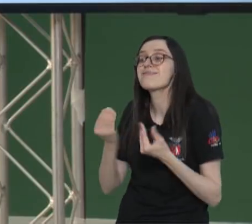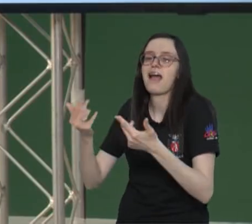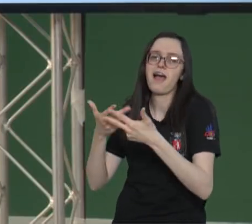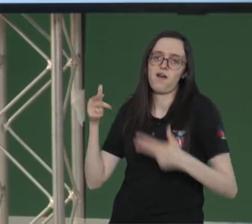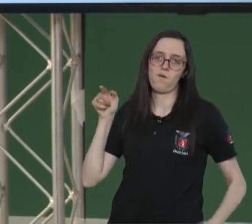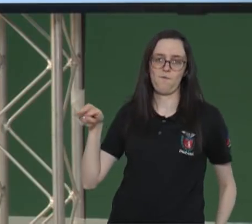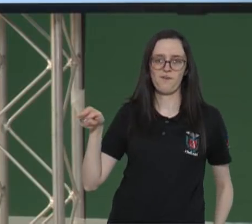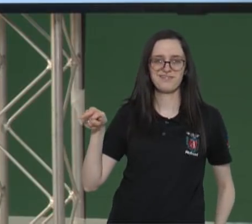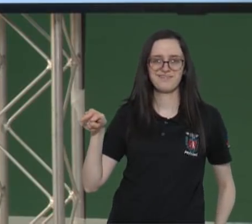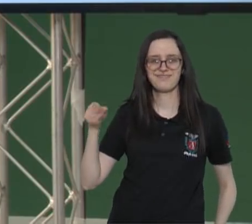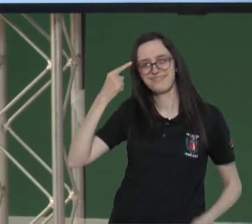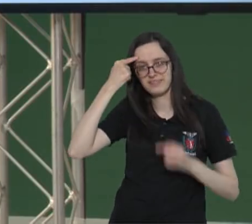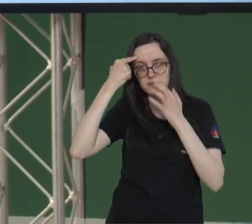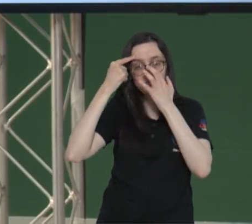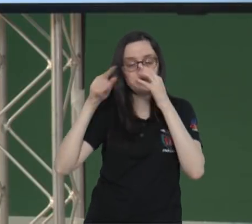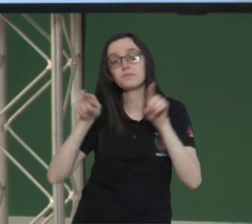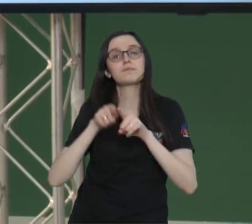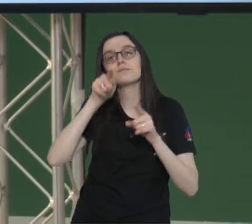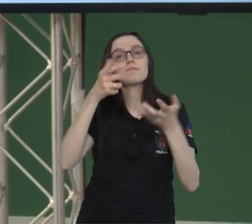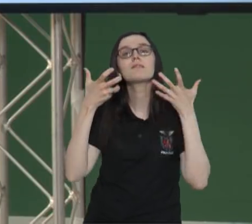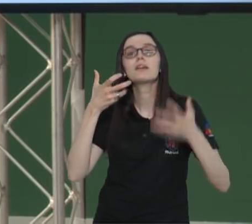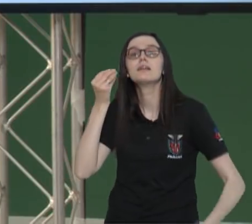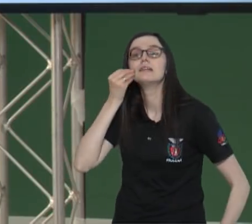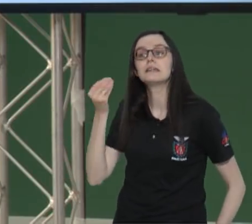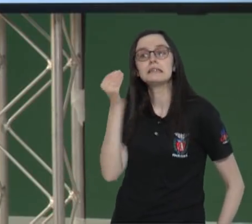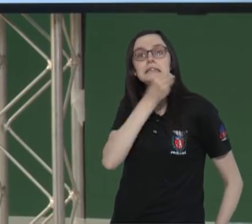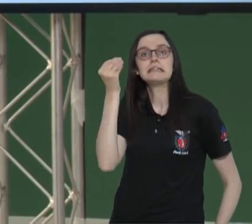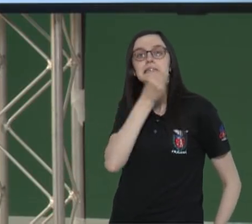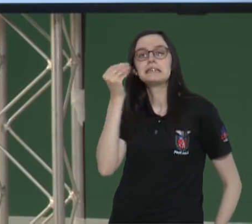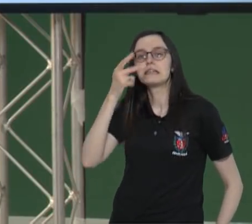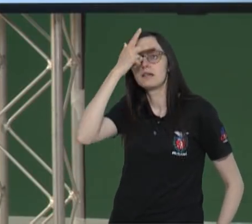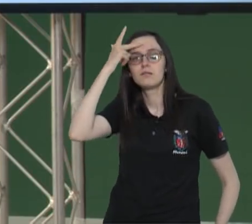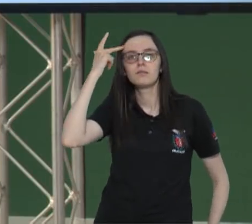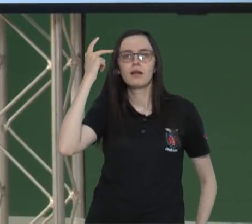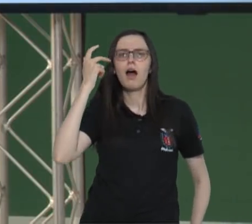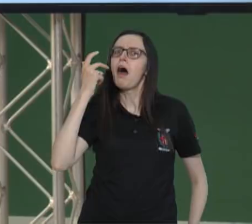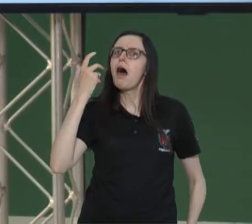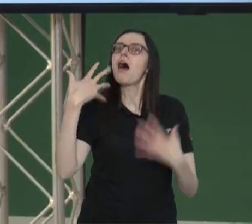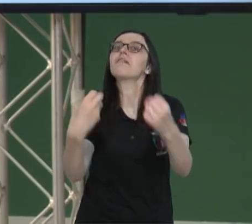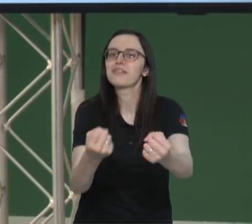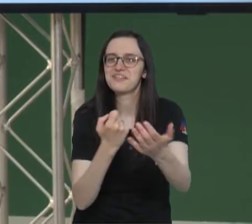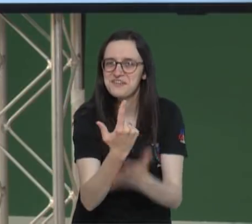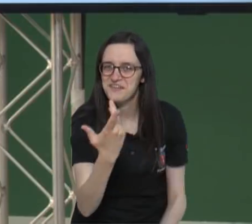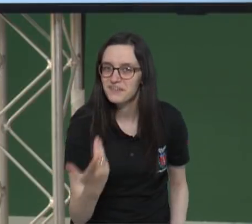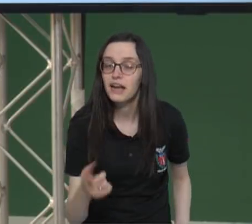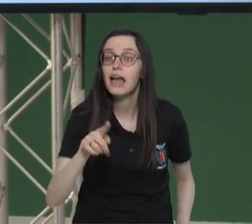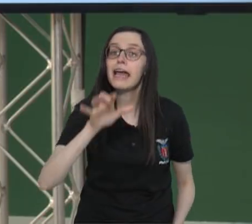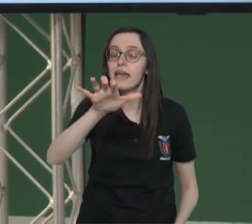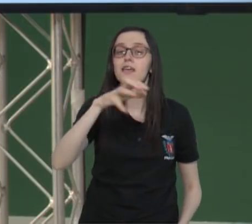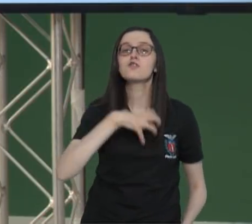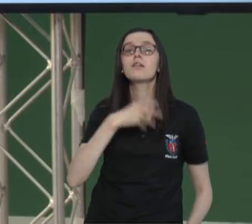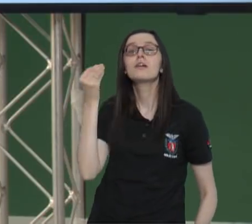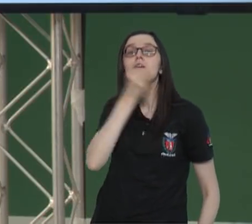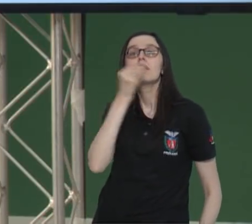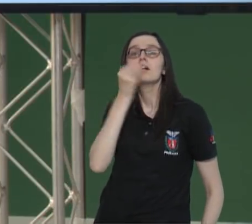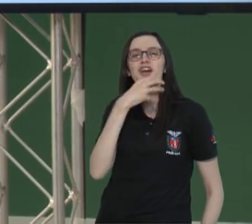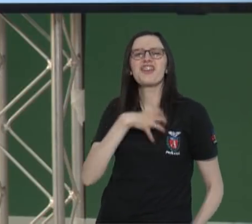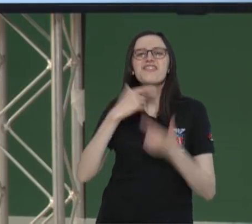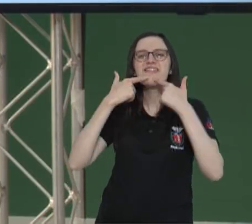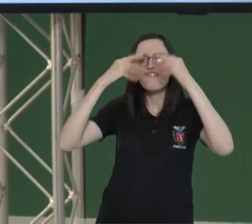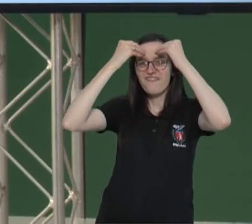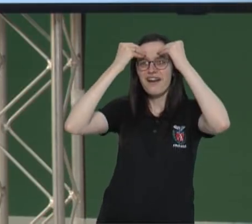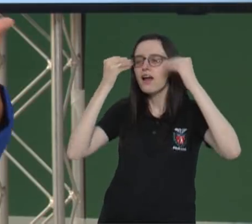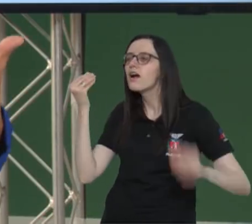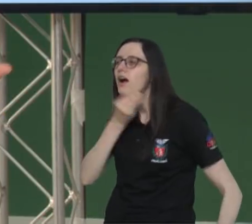algo e você quer convencer que alguém se interesse por isso. Então, a ideia da linguagem persuasiva é uma